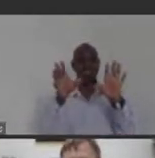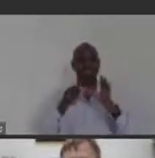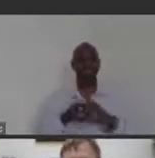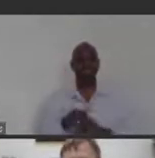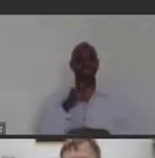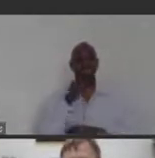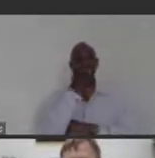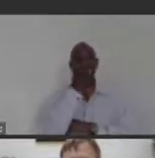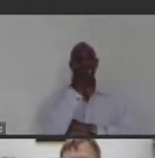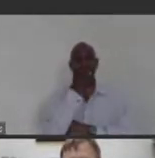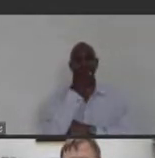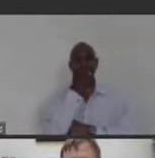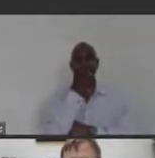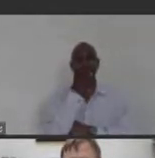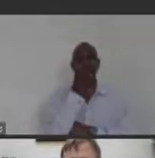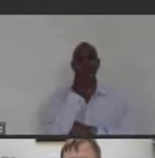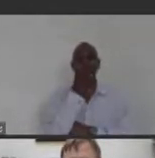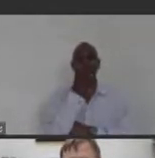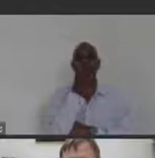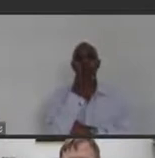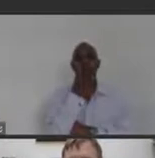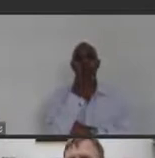O microfone do senhor está desligado.